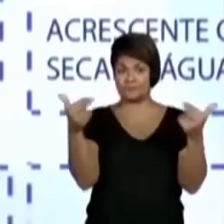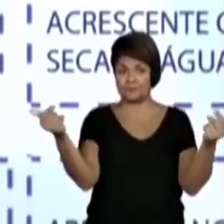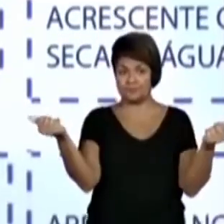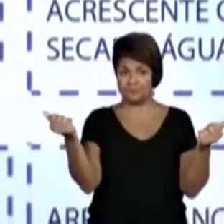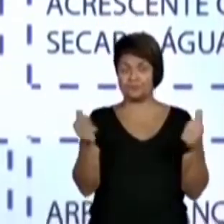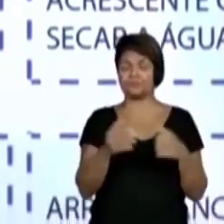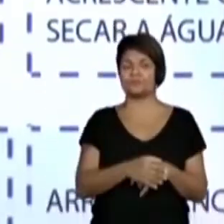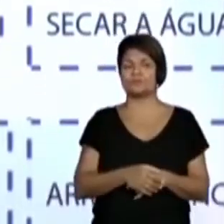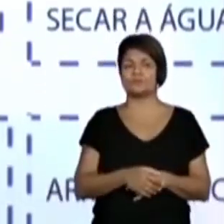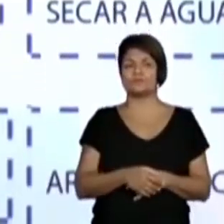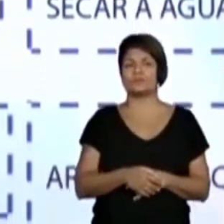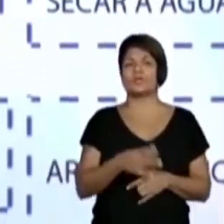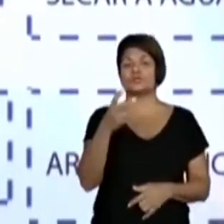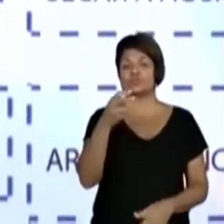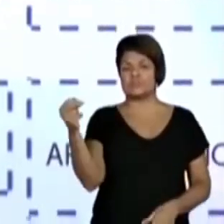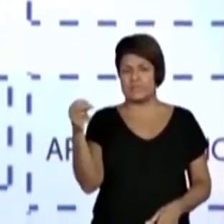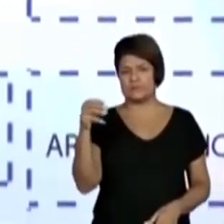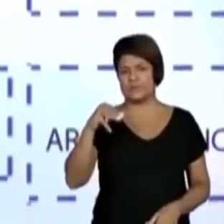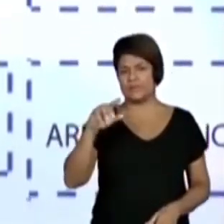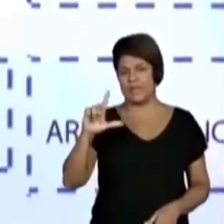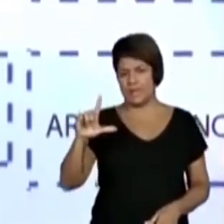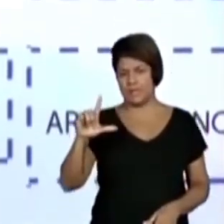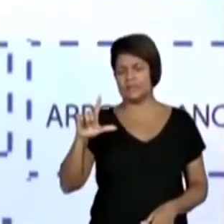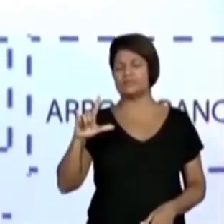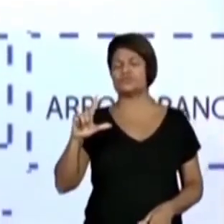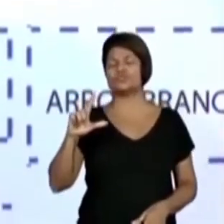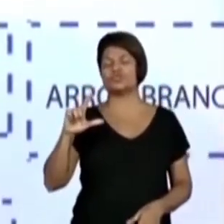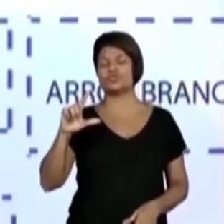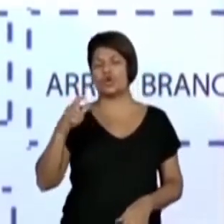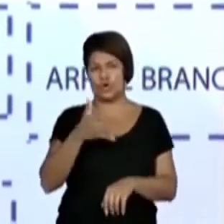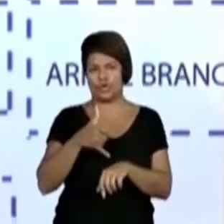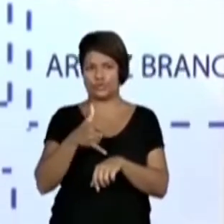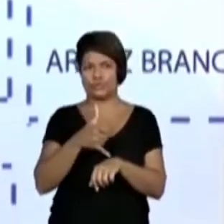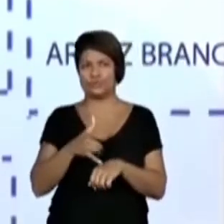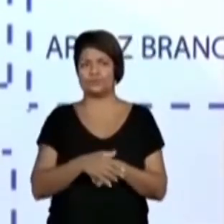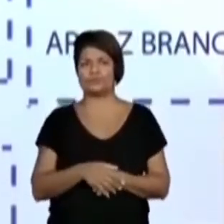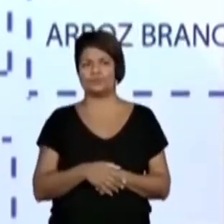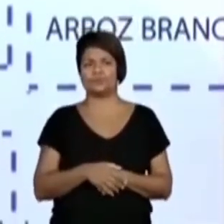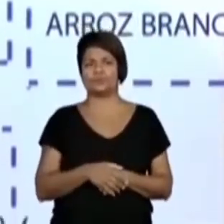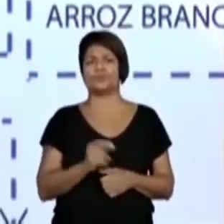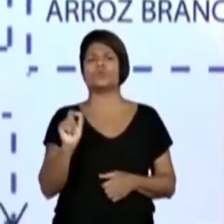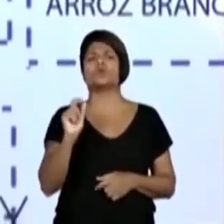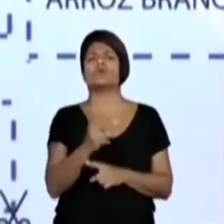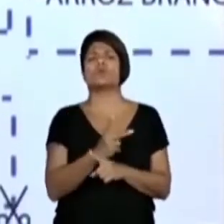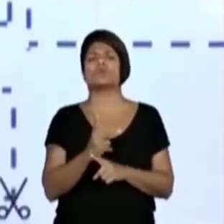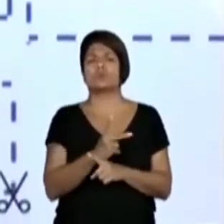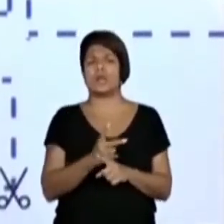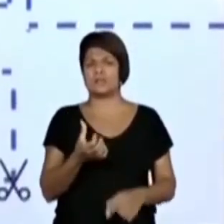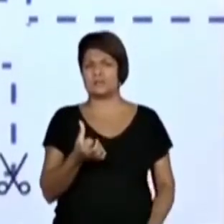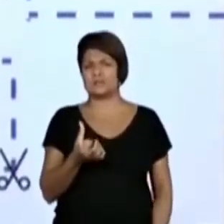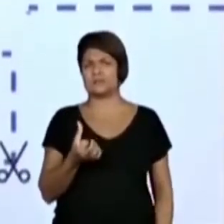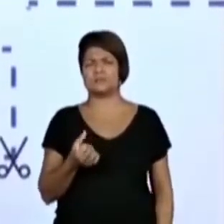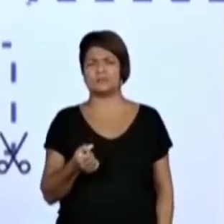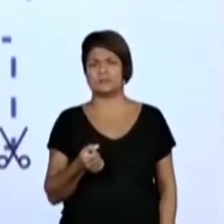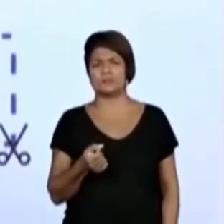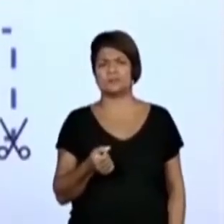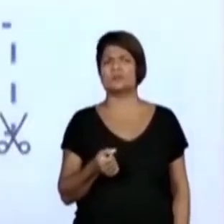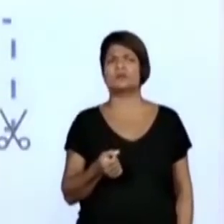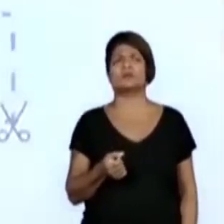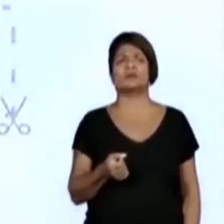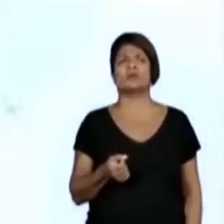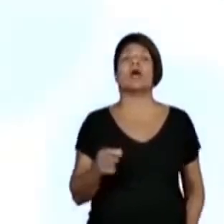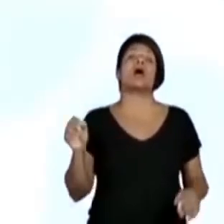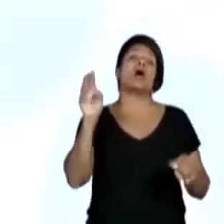Ingredientes. 200 ml de óleo. O que é que eu devo procurar aí?